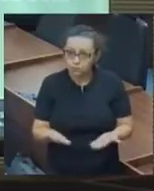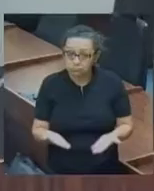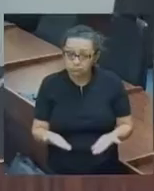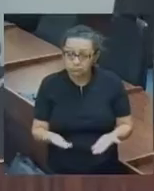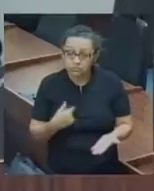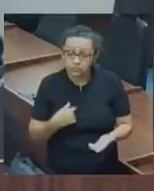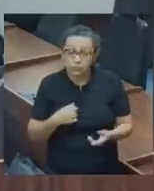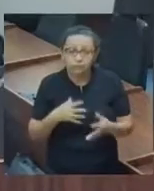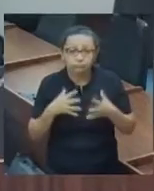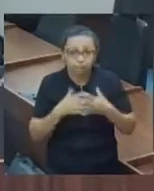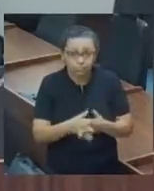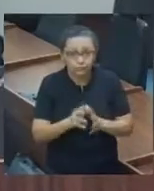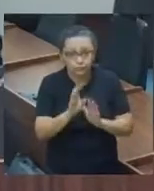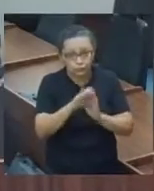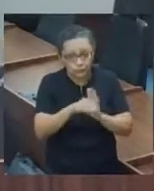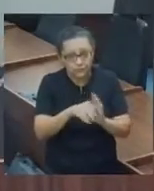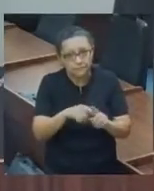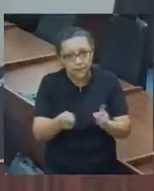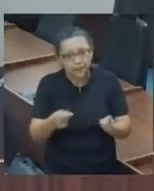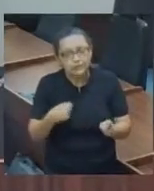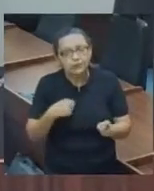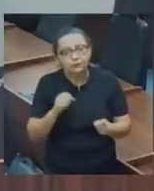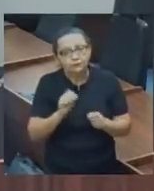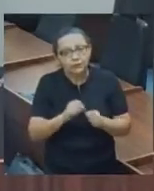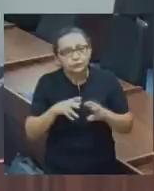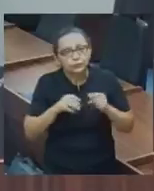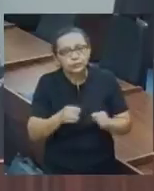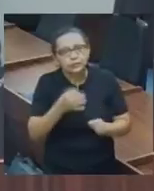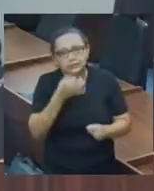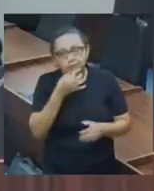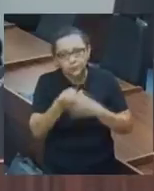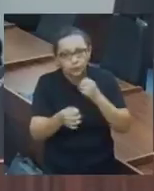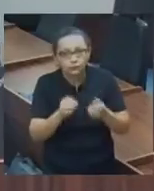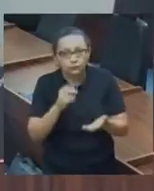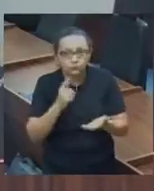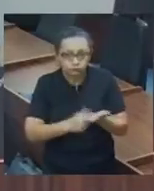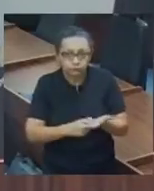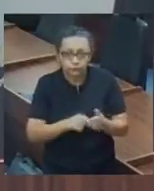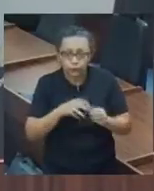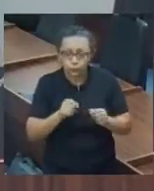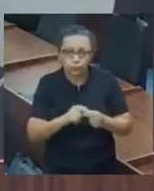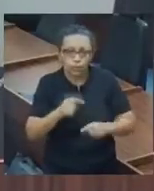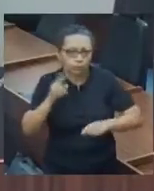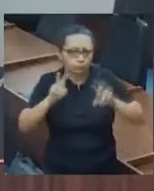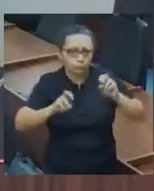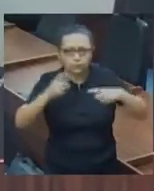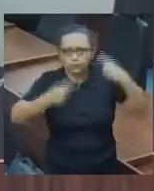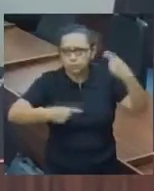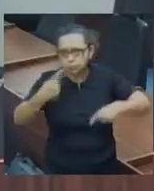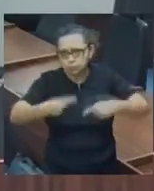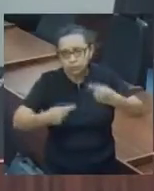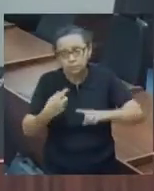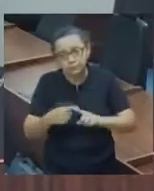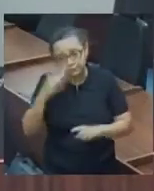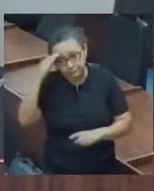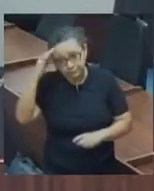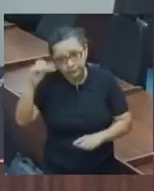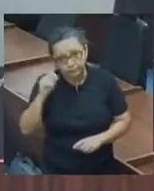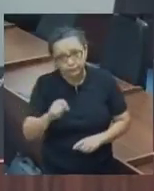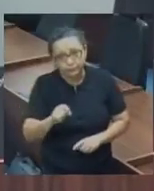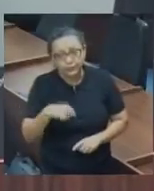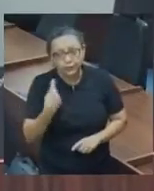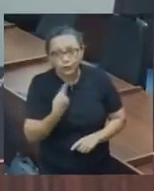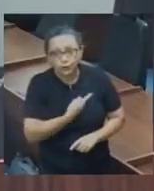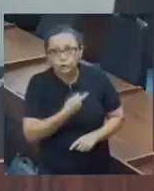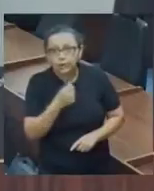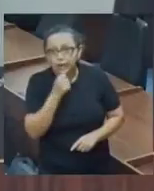conceitos agora eu faço todas as afirmações dizendo que tudo isso é muito polêmico principalmente porque nós